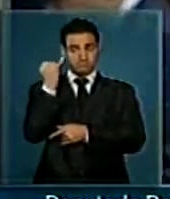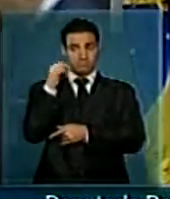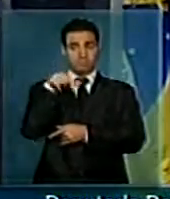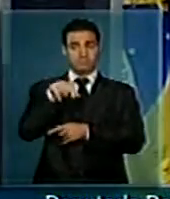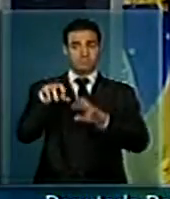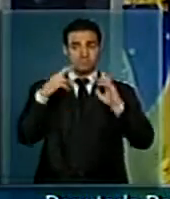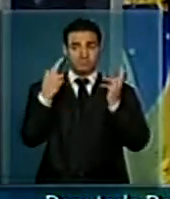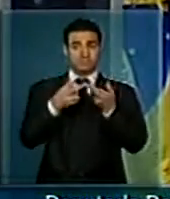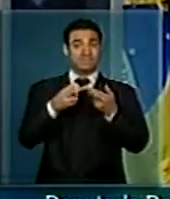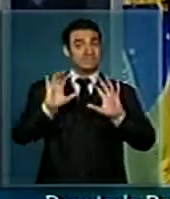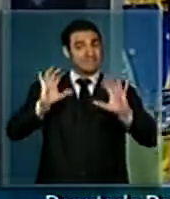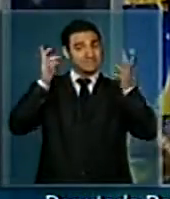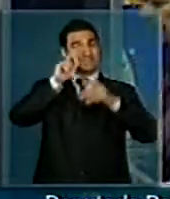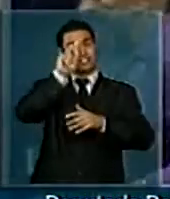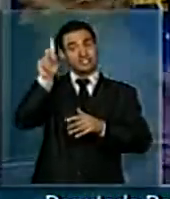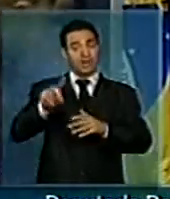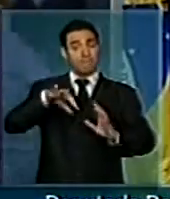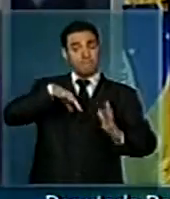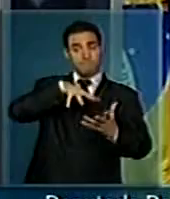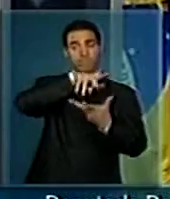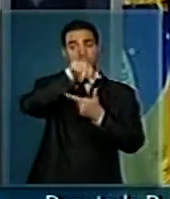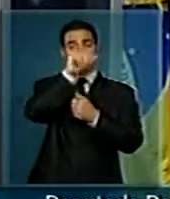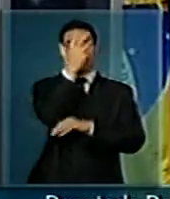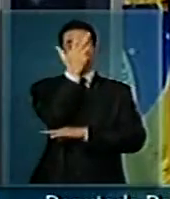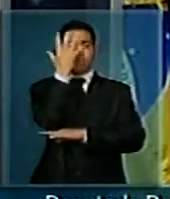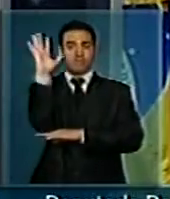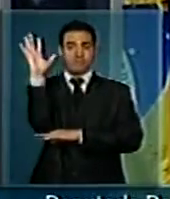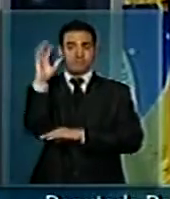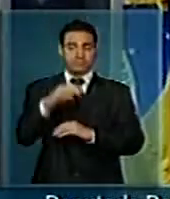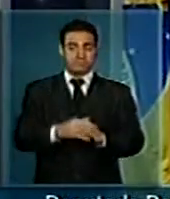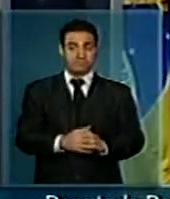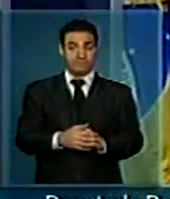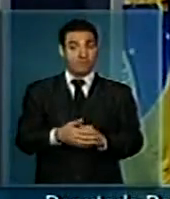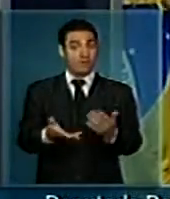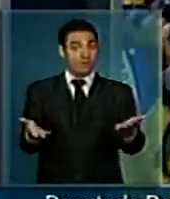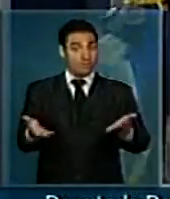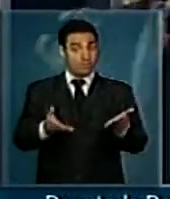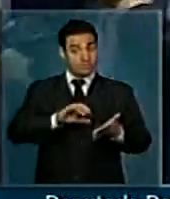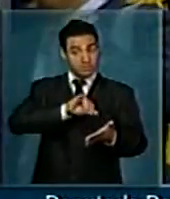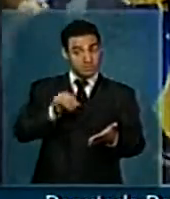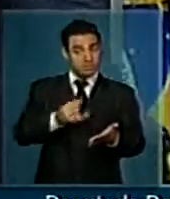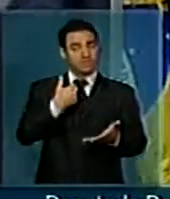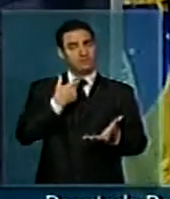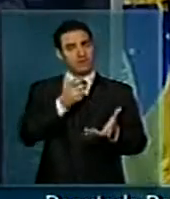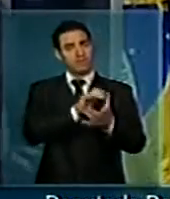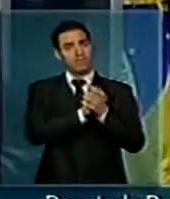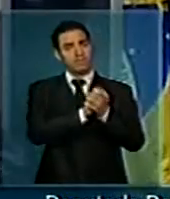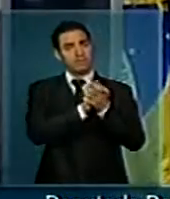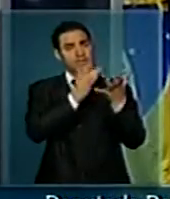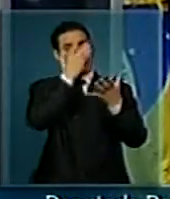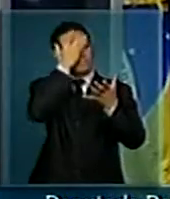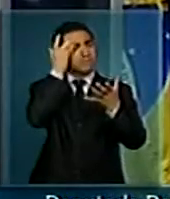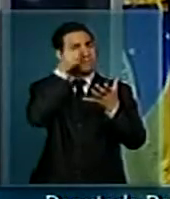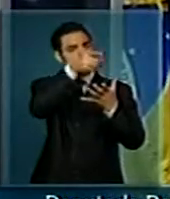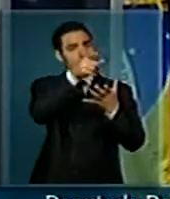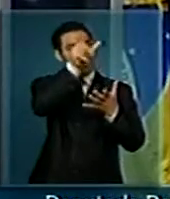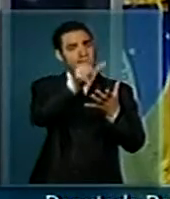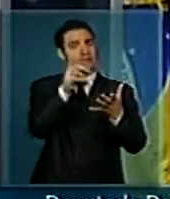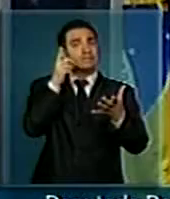celebrar o Dia Mundial do Meio Ambiente. Quero, nessa oportunidade, cumprimentar aos autores